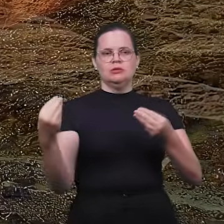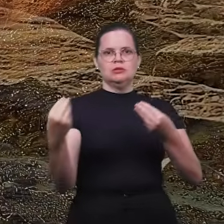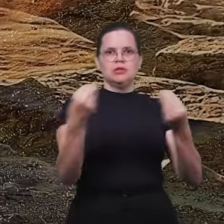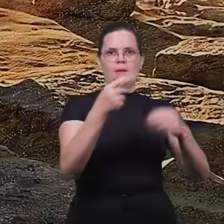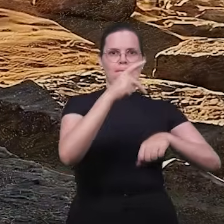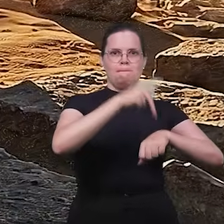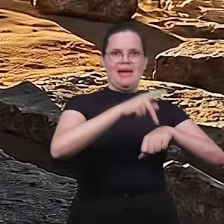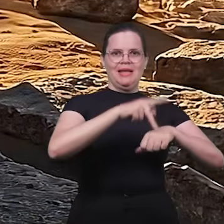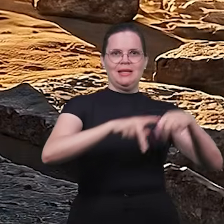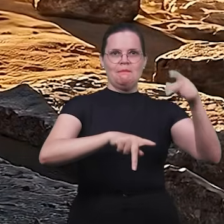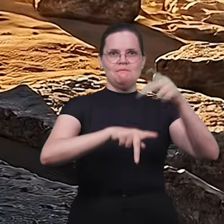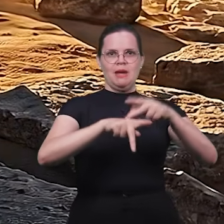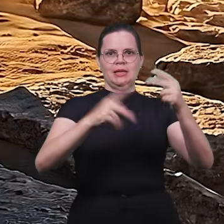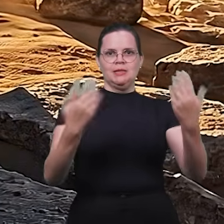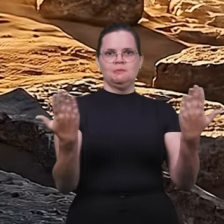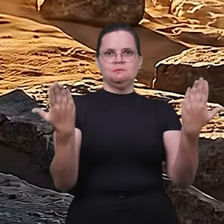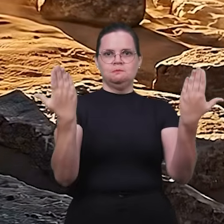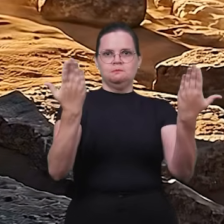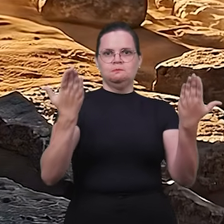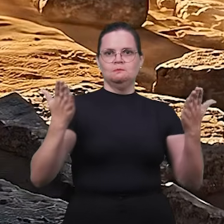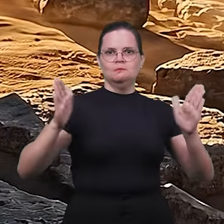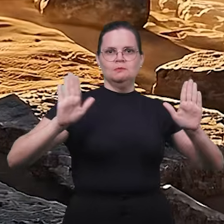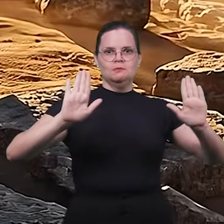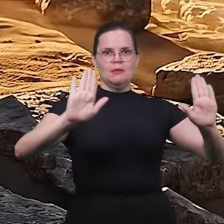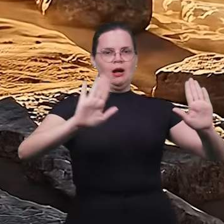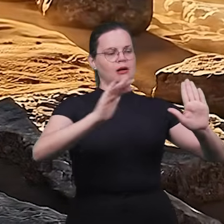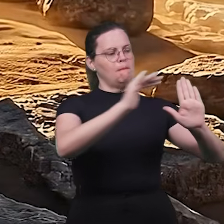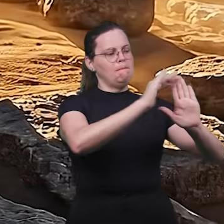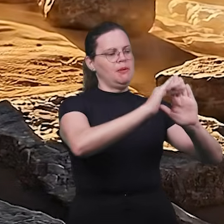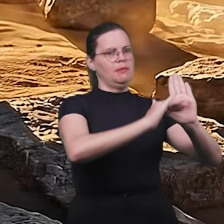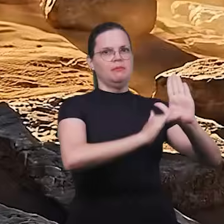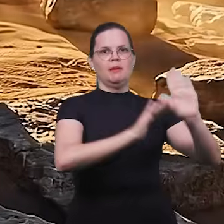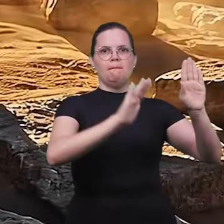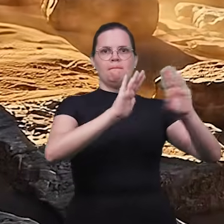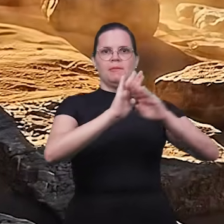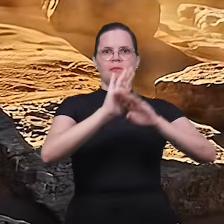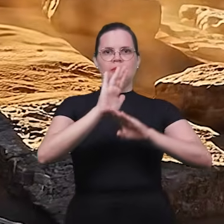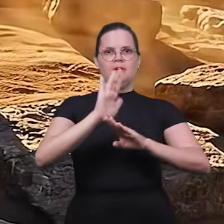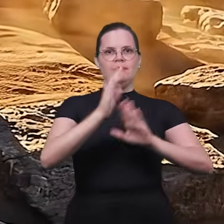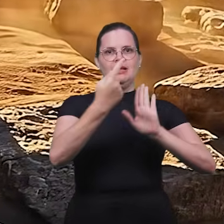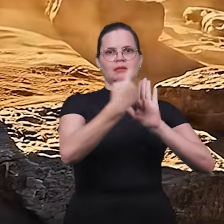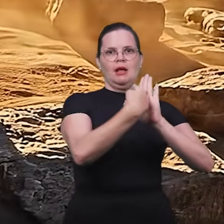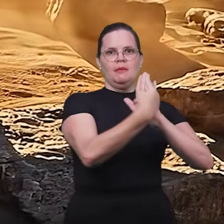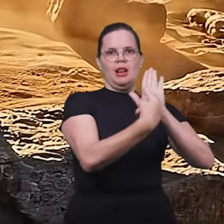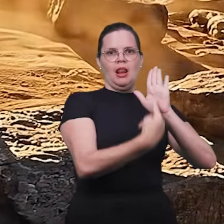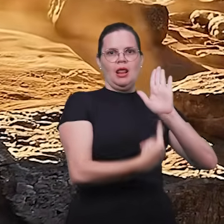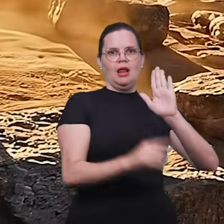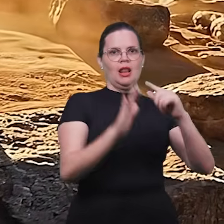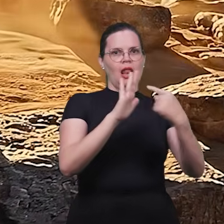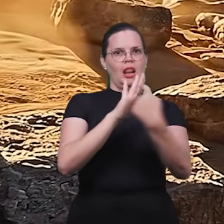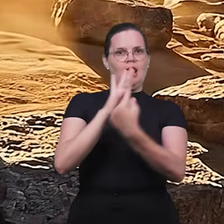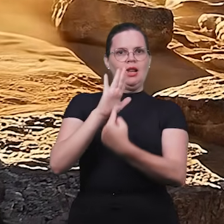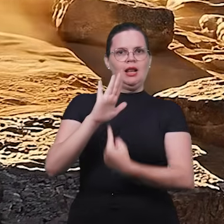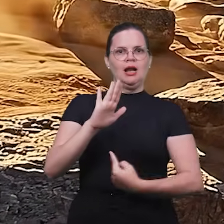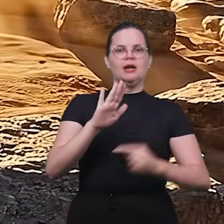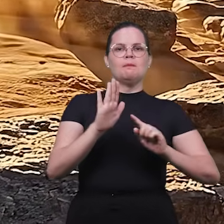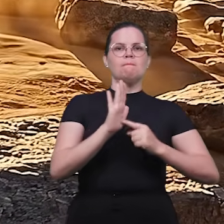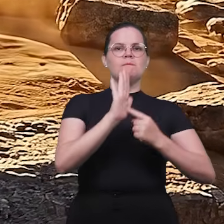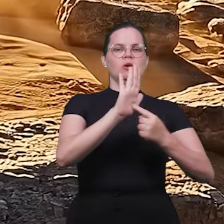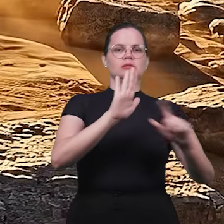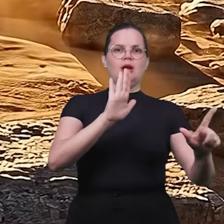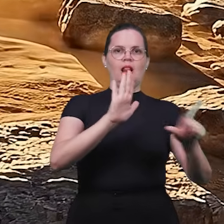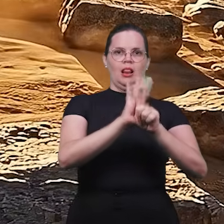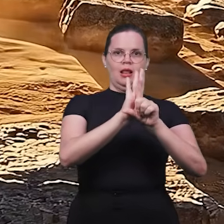tábuas de pedra, que elas ali continham escritas toda a lei de Deus. Nesse período